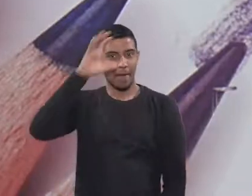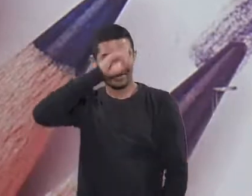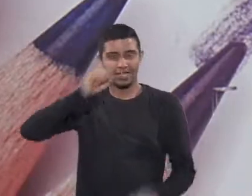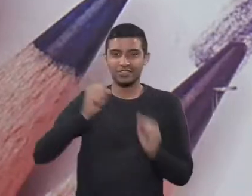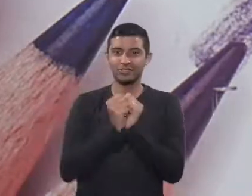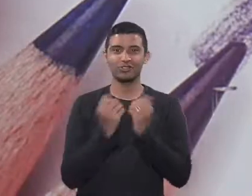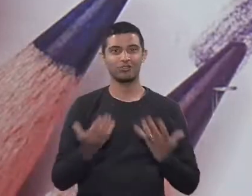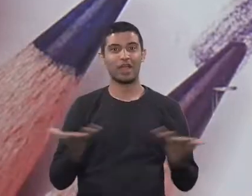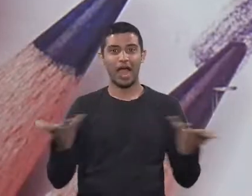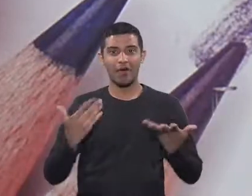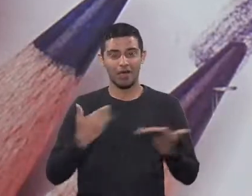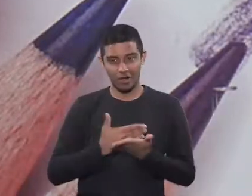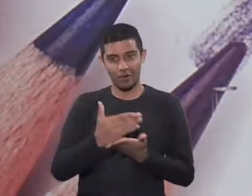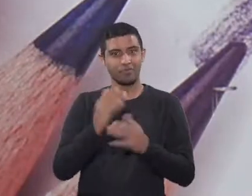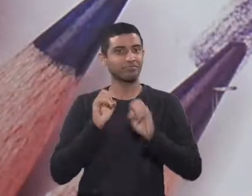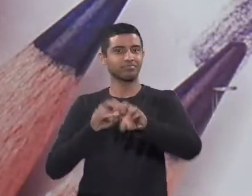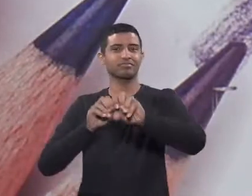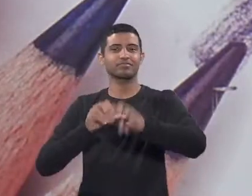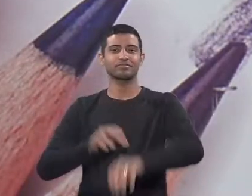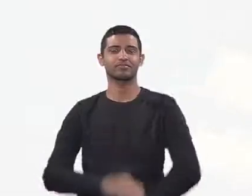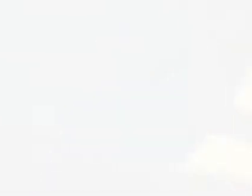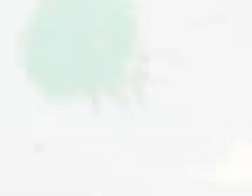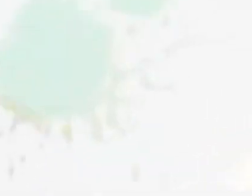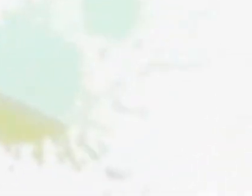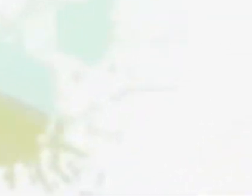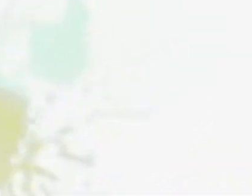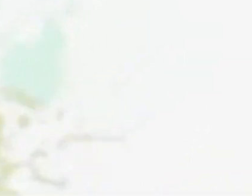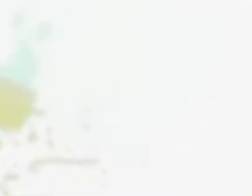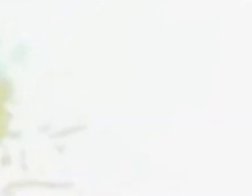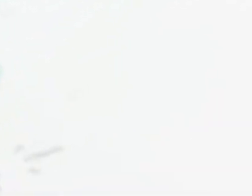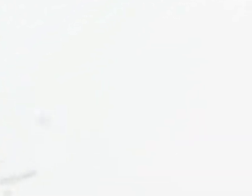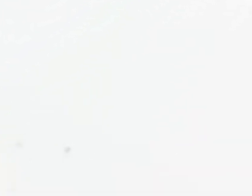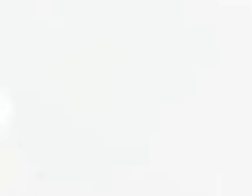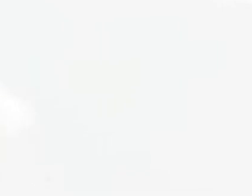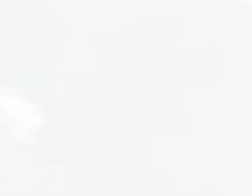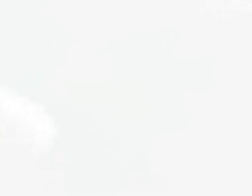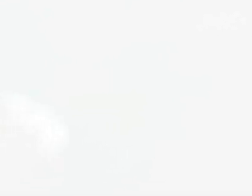a gente. Está no ar o Educação.